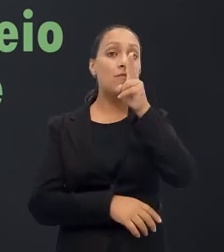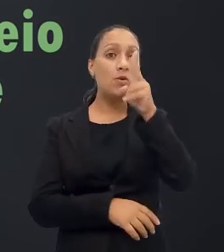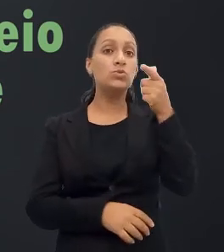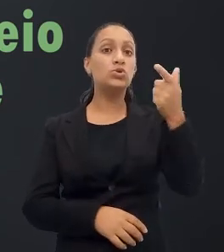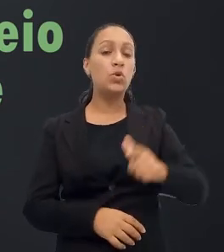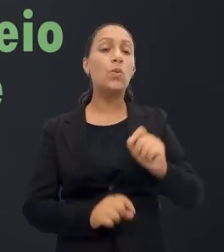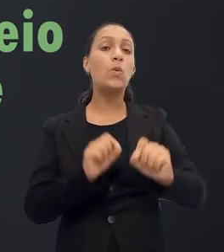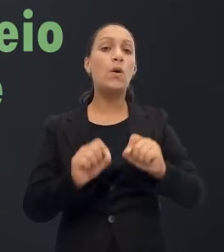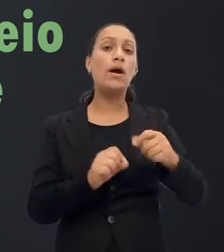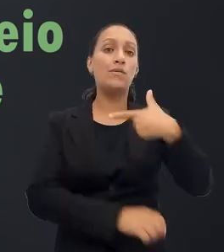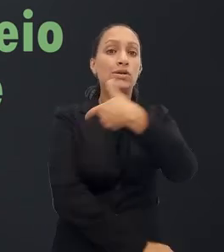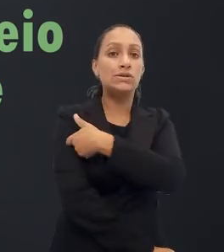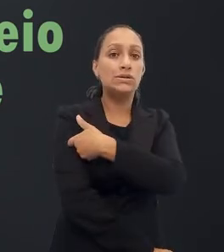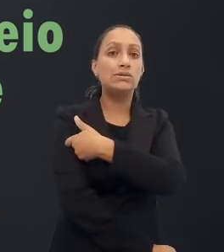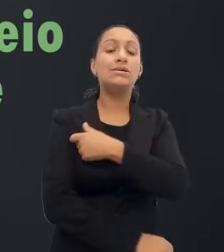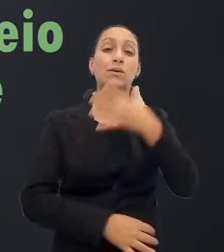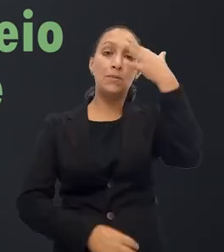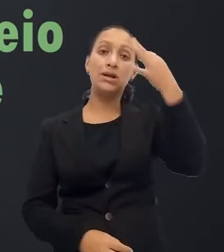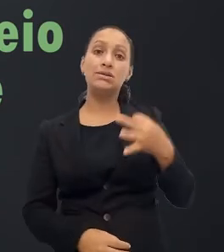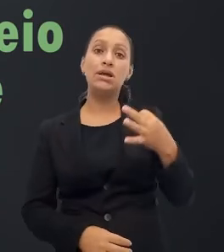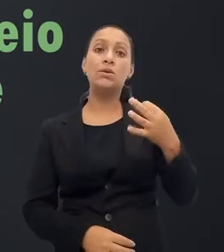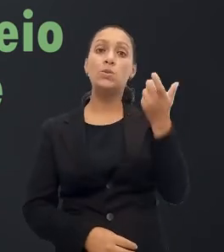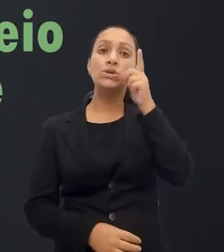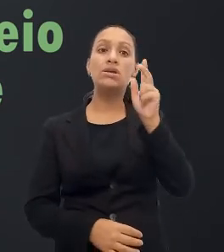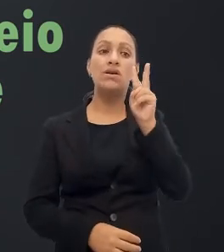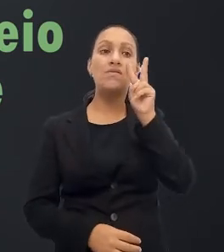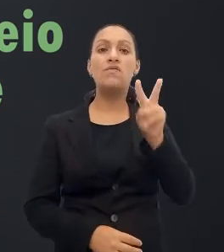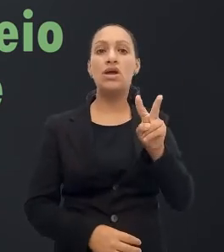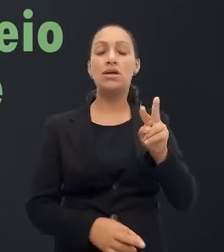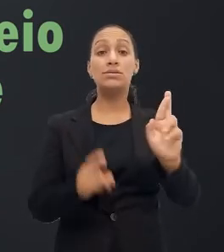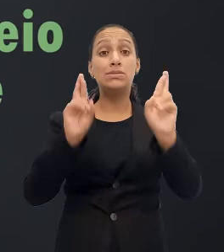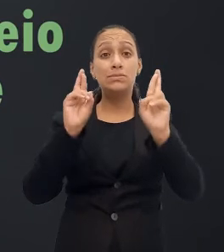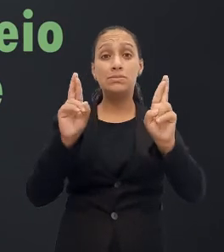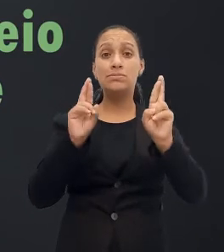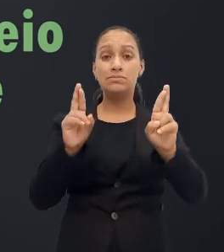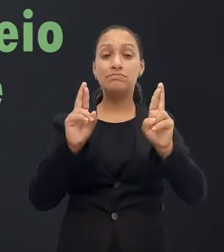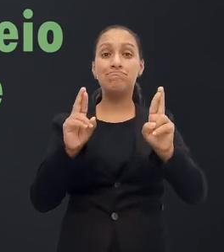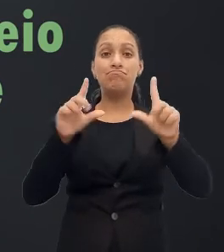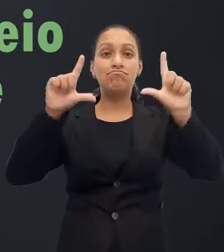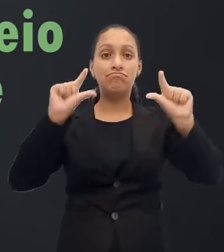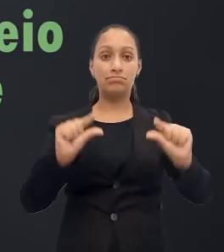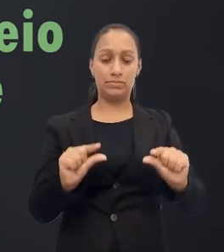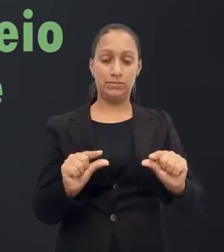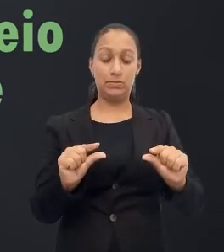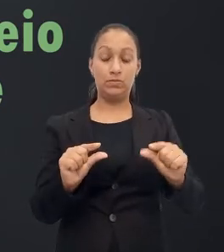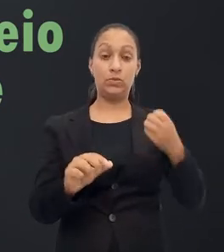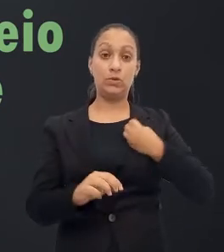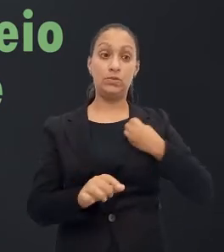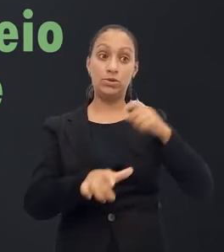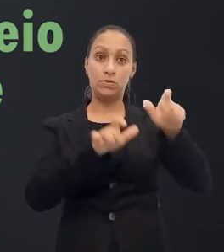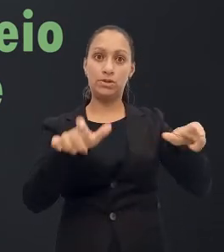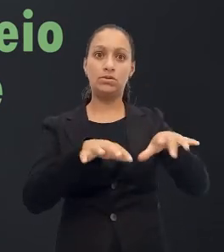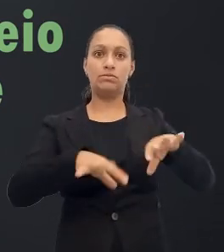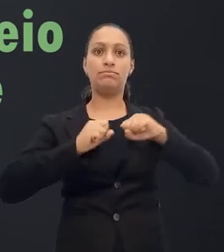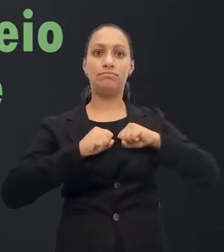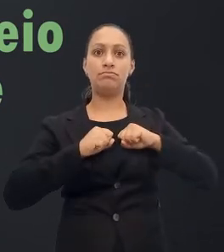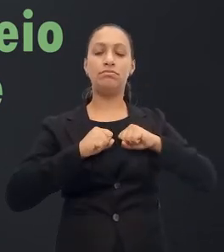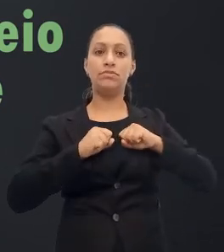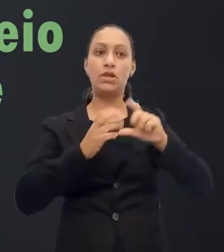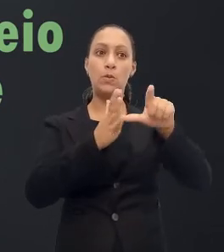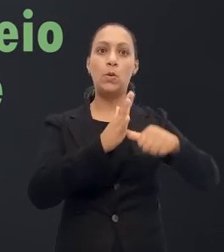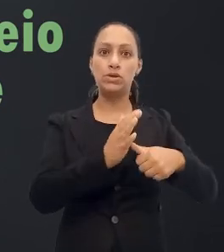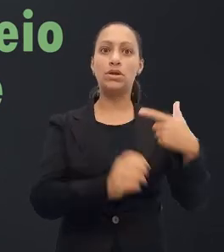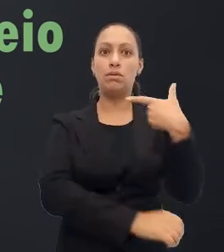entender, depois que a gente conseguir ver, né, talvez, esperamos que essa diminuição do número de casos pós-vacina,